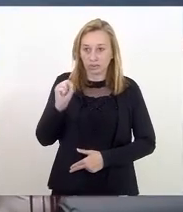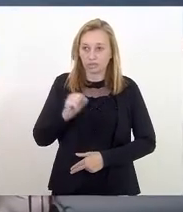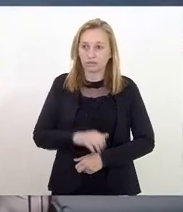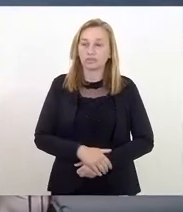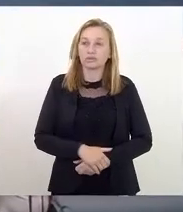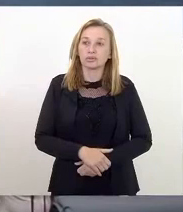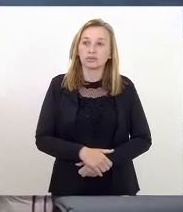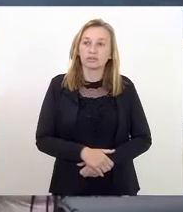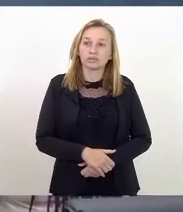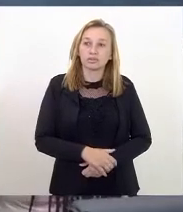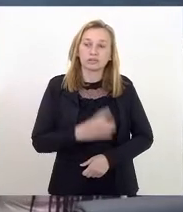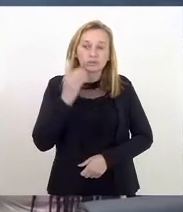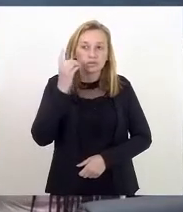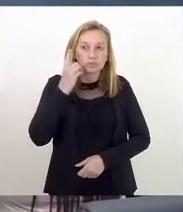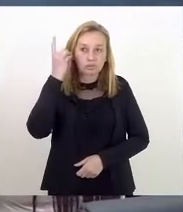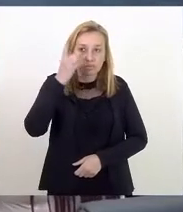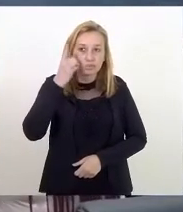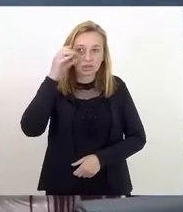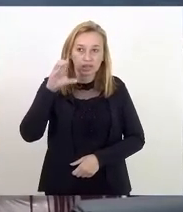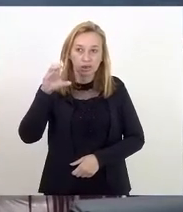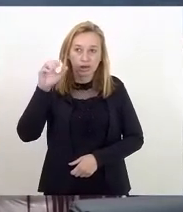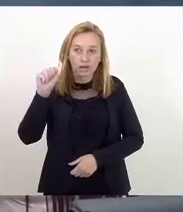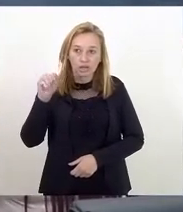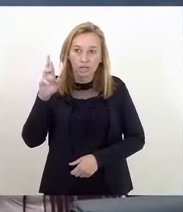Deputado Carlos Mink.